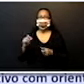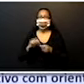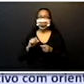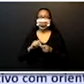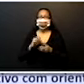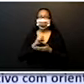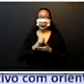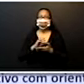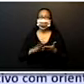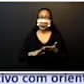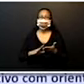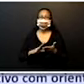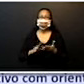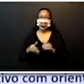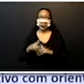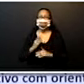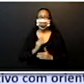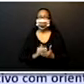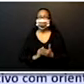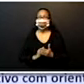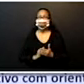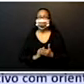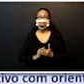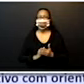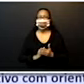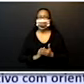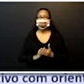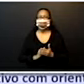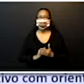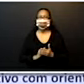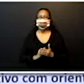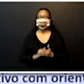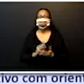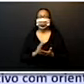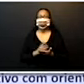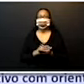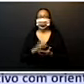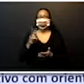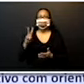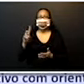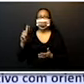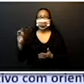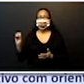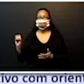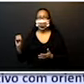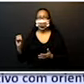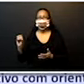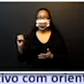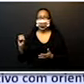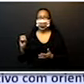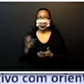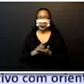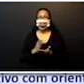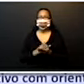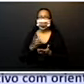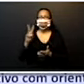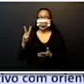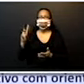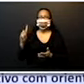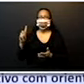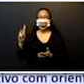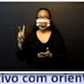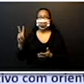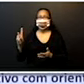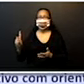atividades, nessa última aula, a 210 e a 211, explicamos toda a dinâmica da